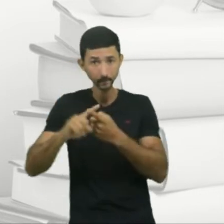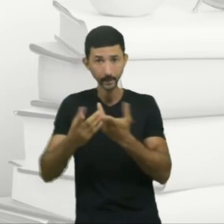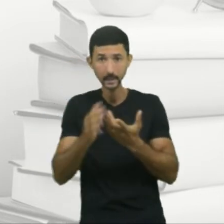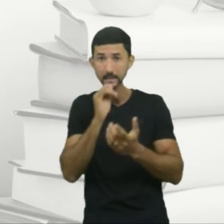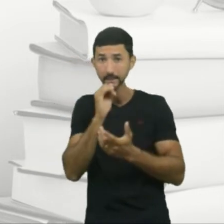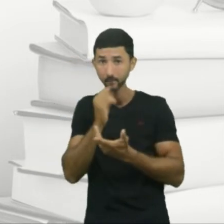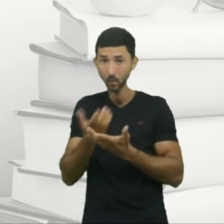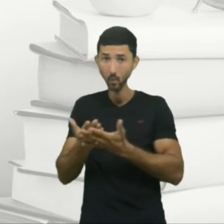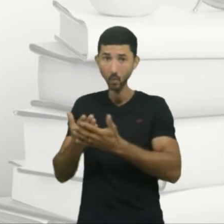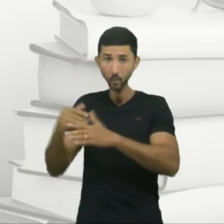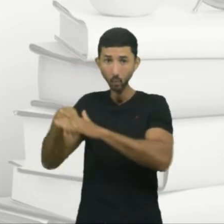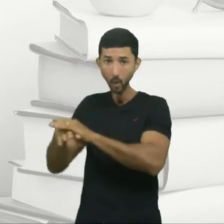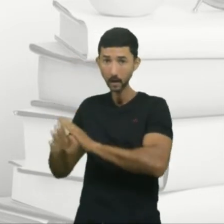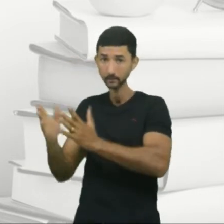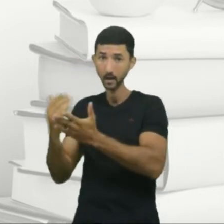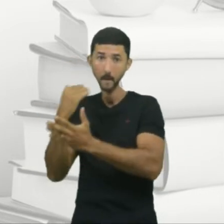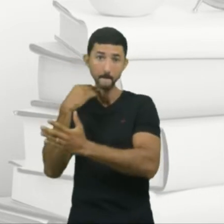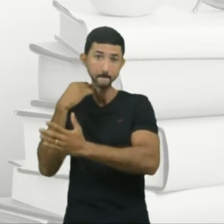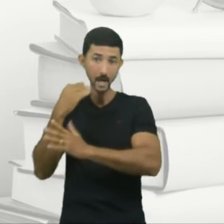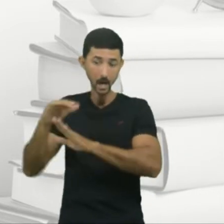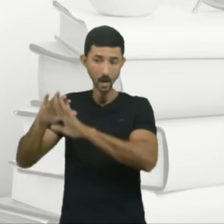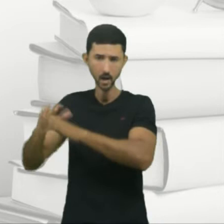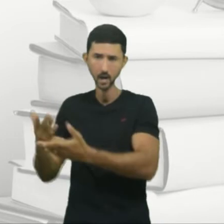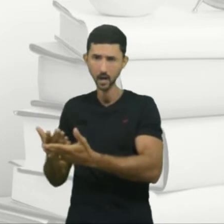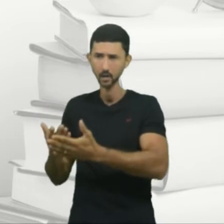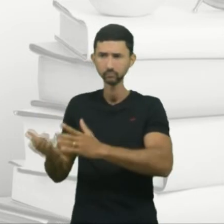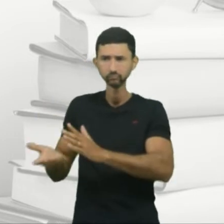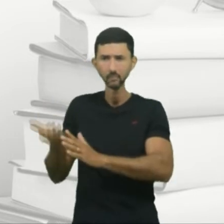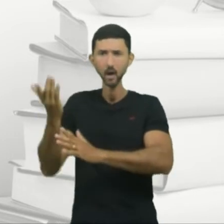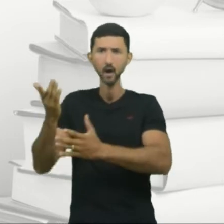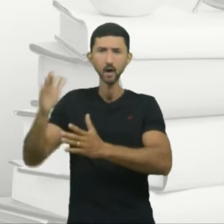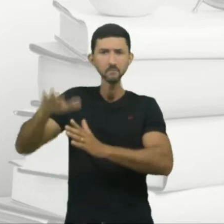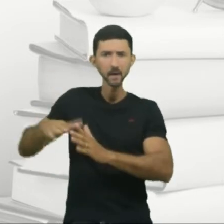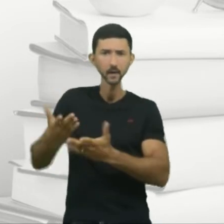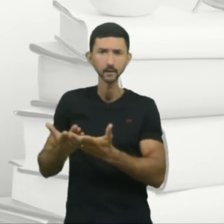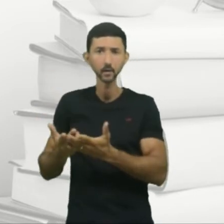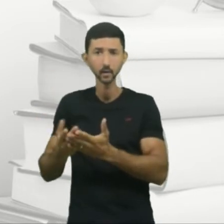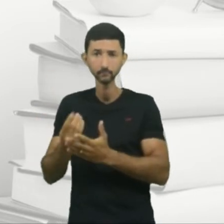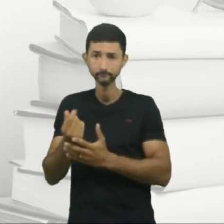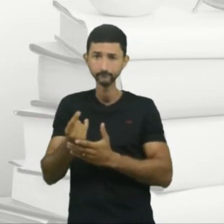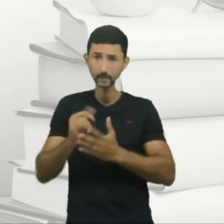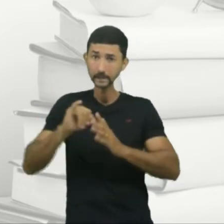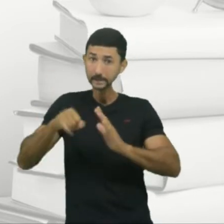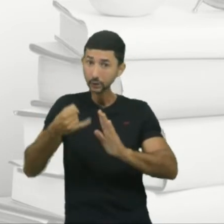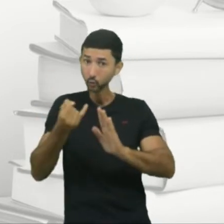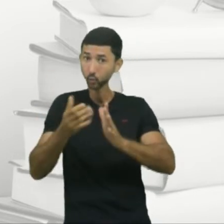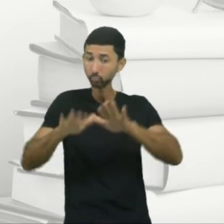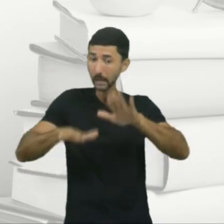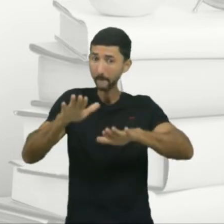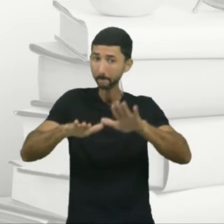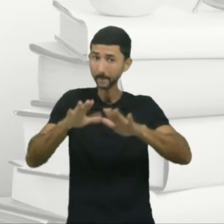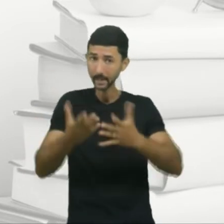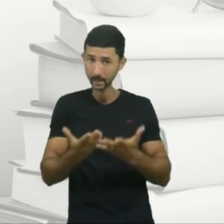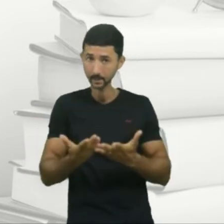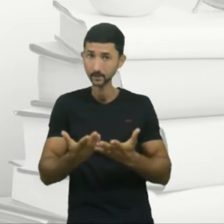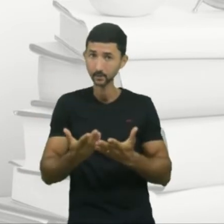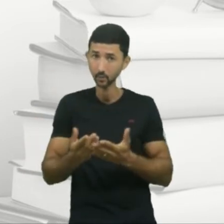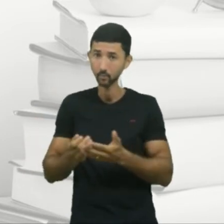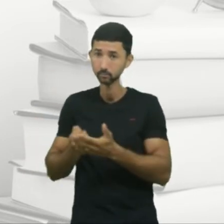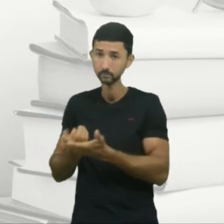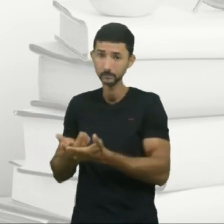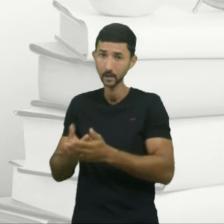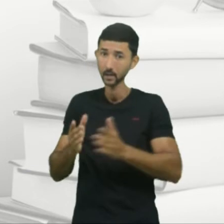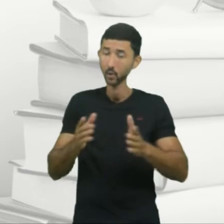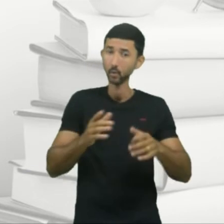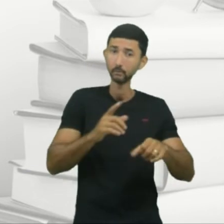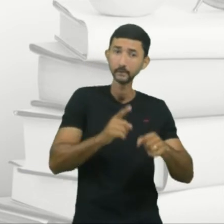você deixar esse valor ou maior ou menor, o teu rendimento ele vai variar de acordo com o tempo